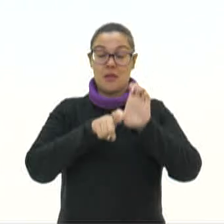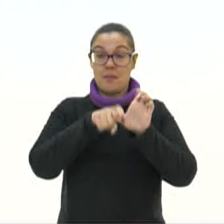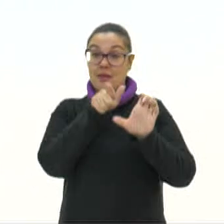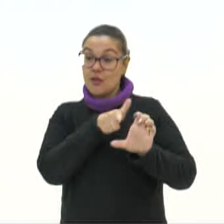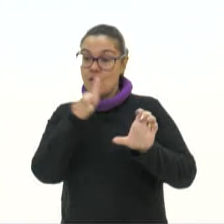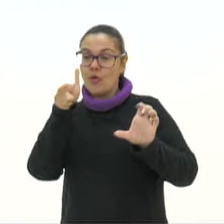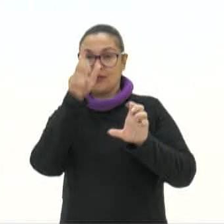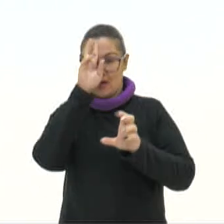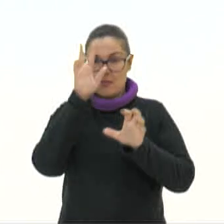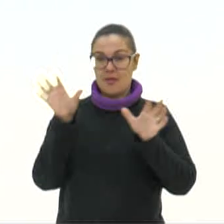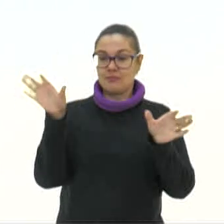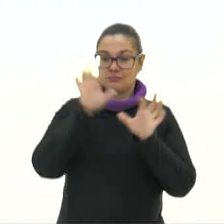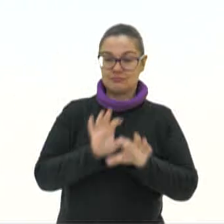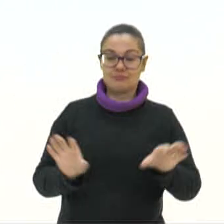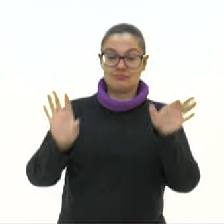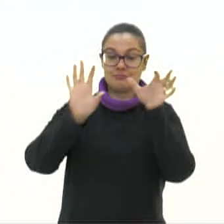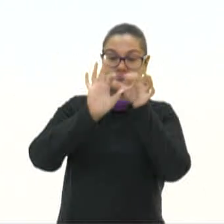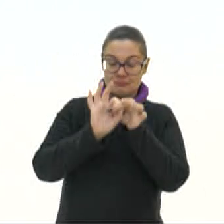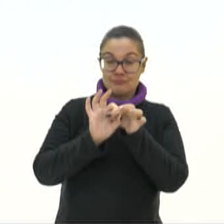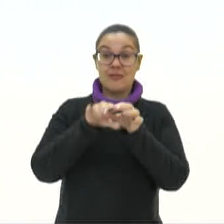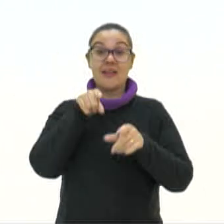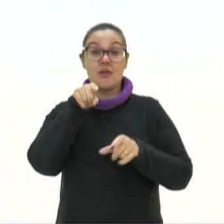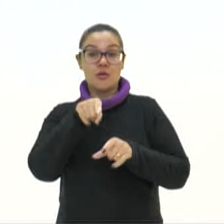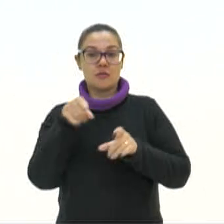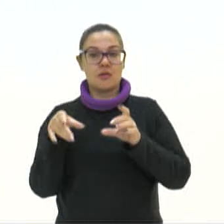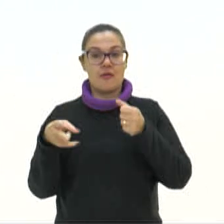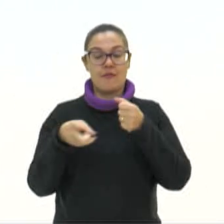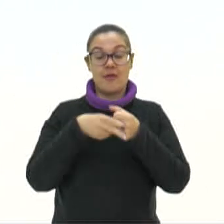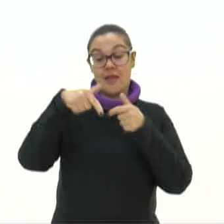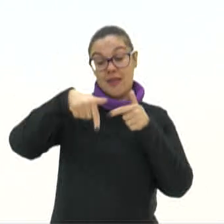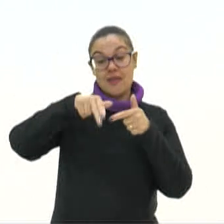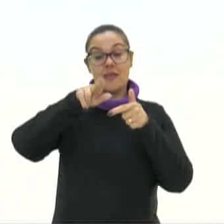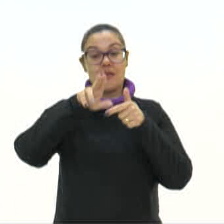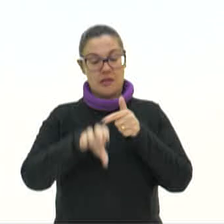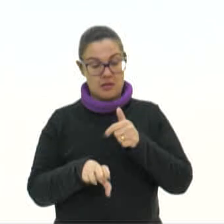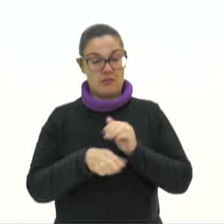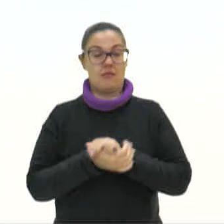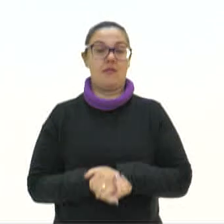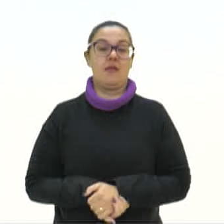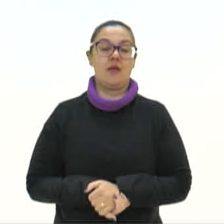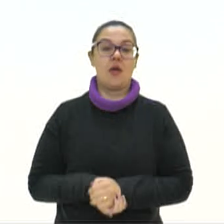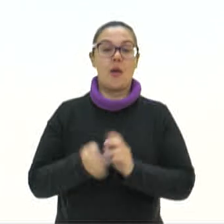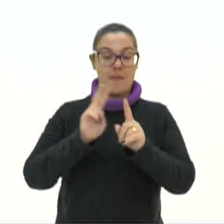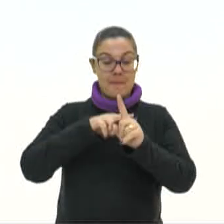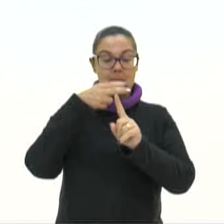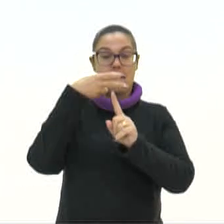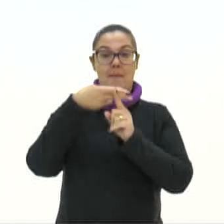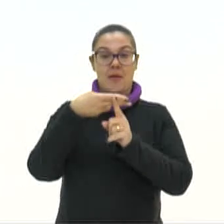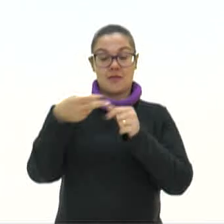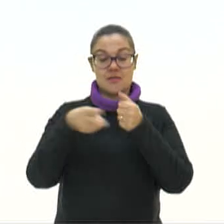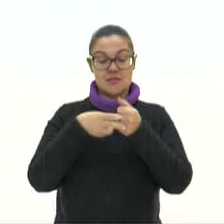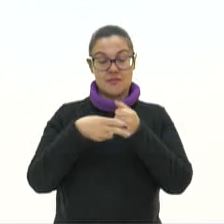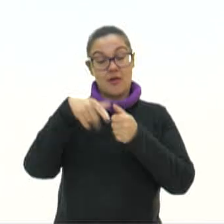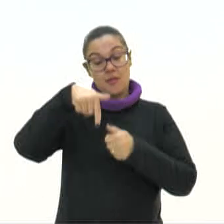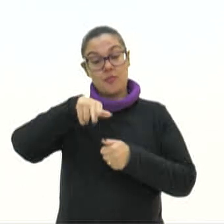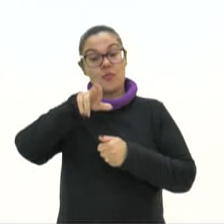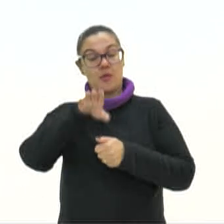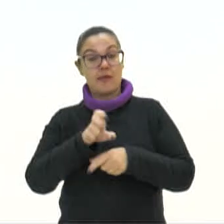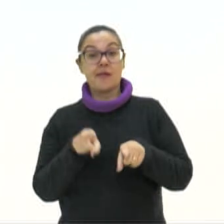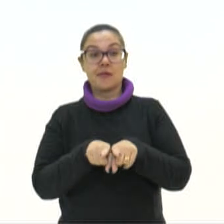outras orações, o que pode ser marcado através da conjunção que, o verbo mais a conjunção que,